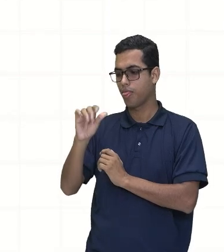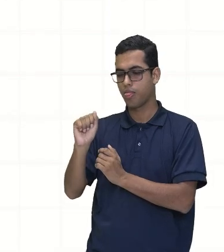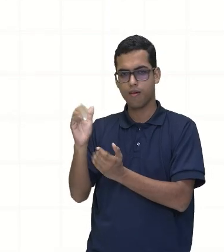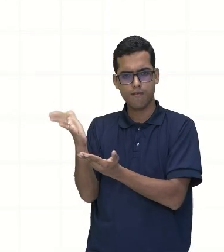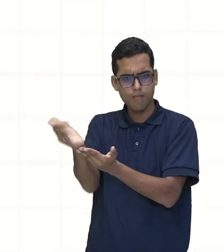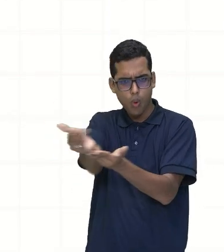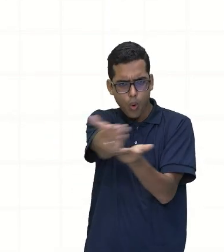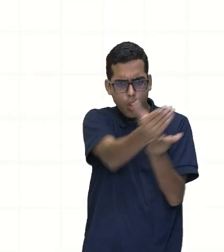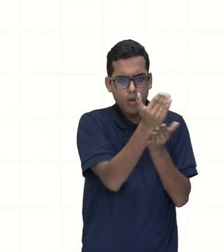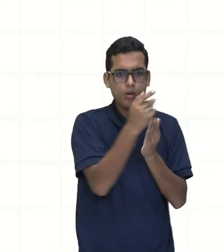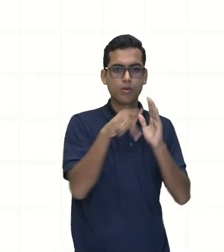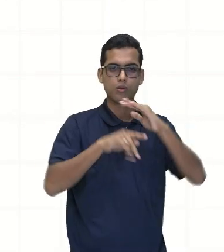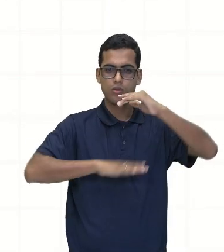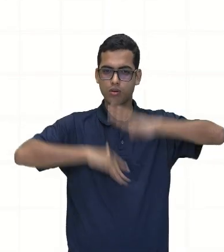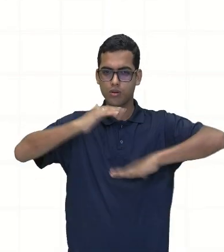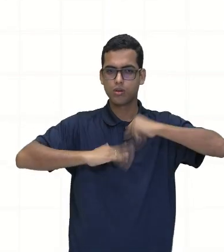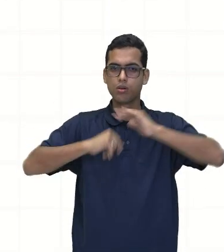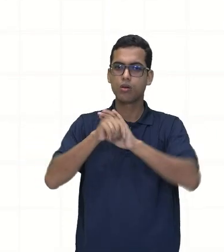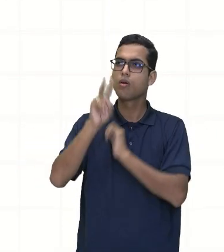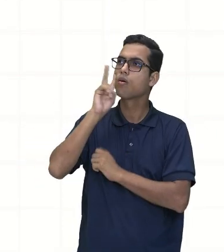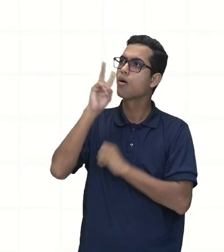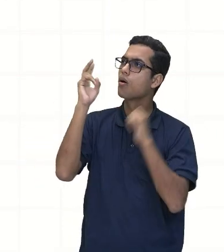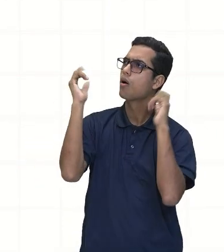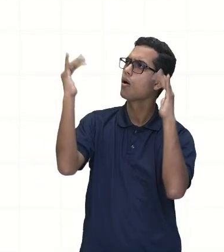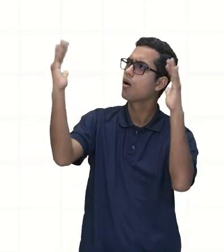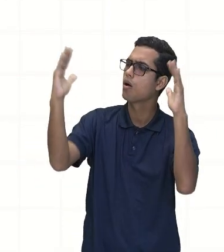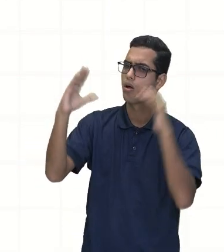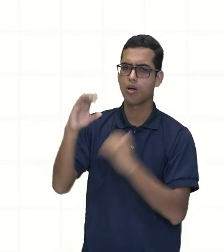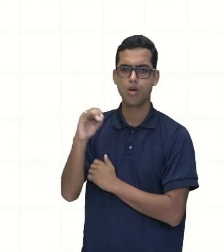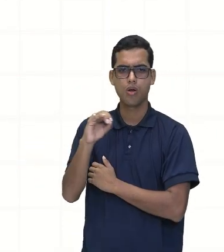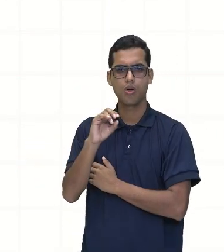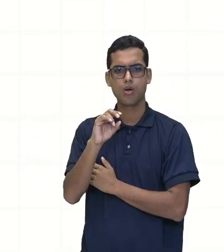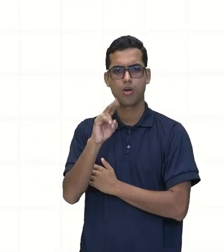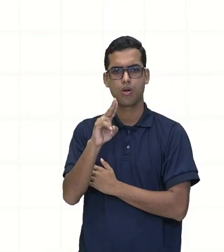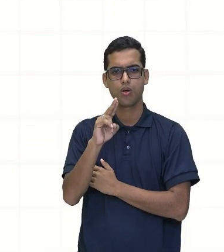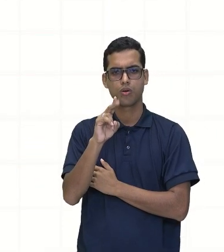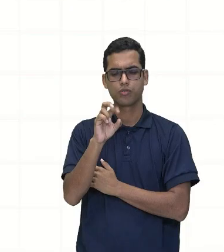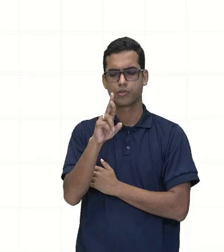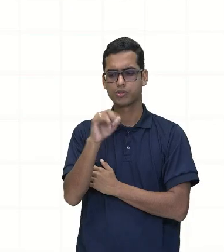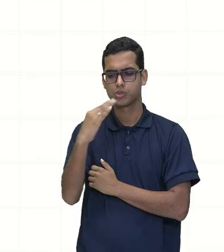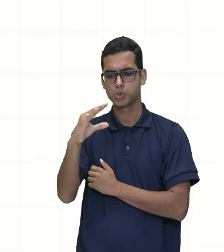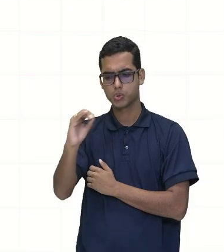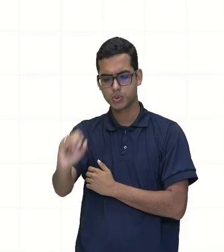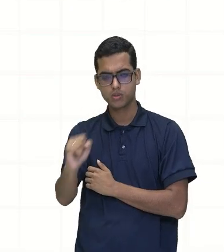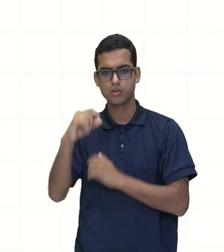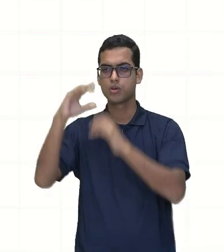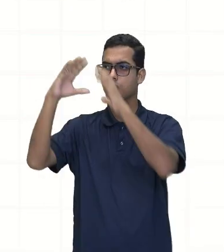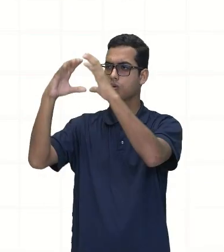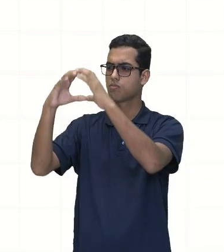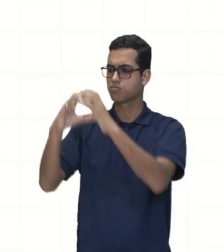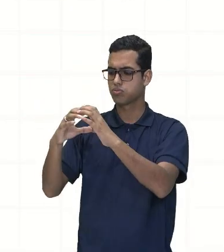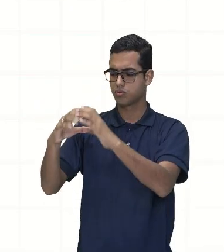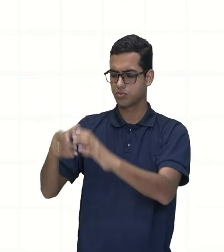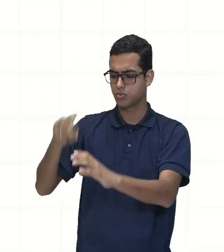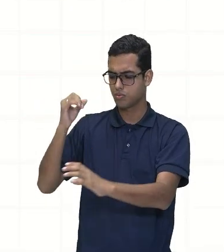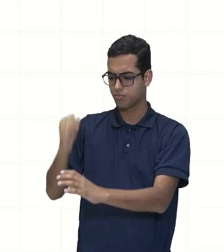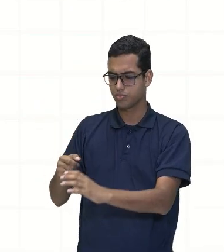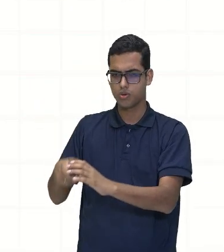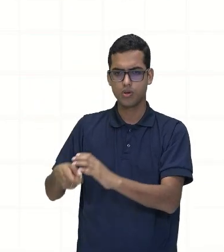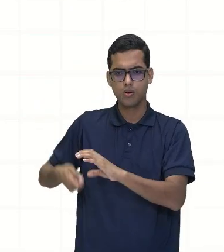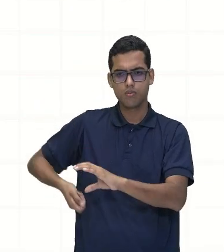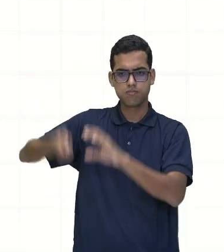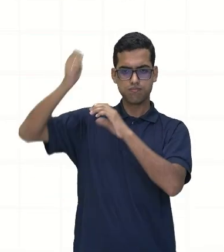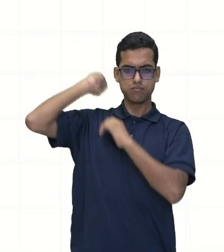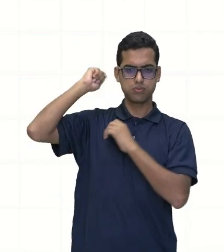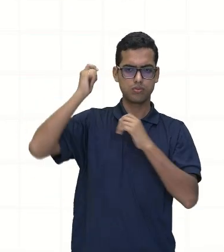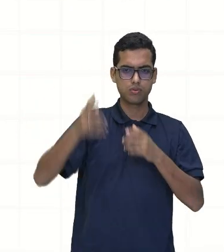vão observar, né, a presença desses ouriços no chão, onde é feito ali a coleta, né? Eles são recolhidos e depositados